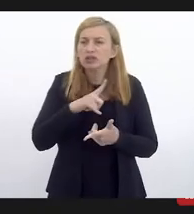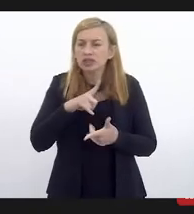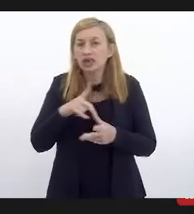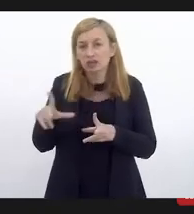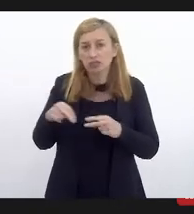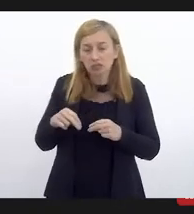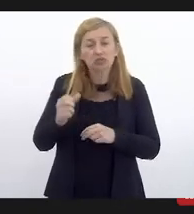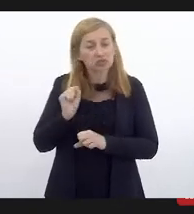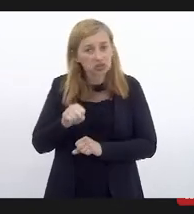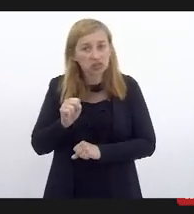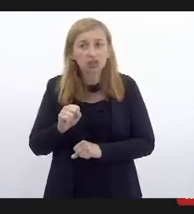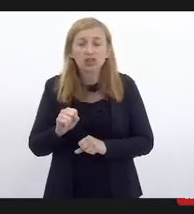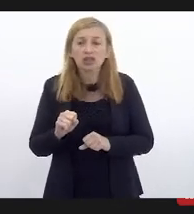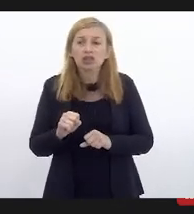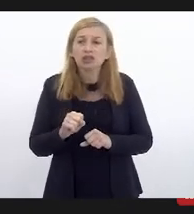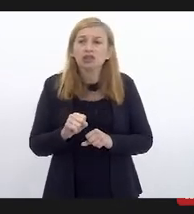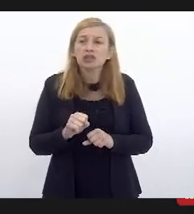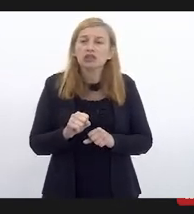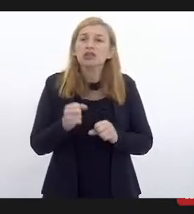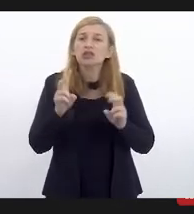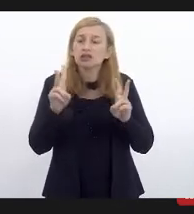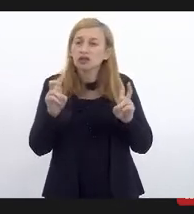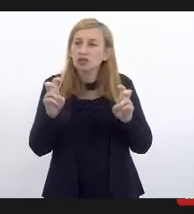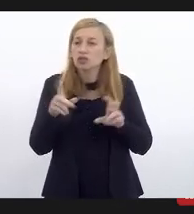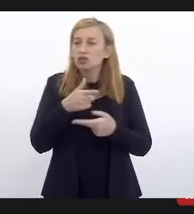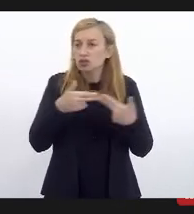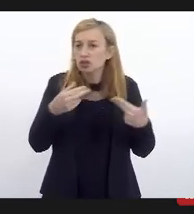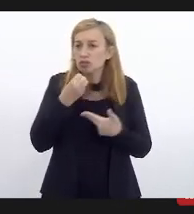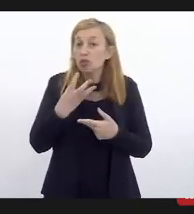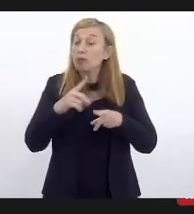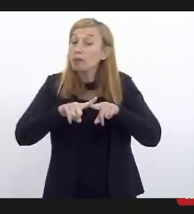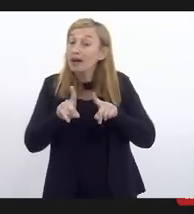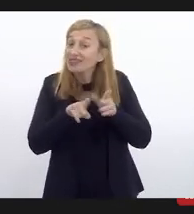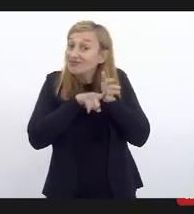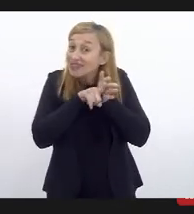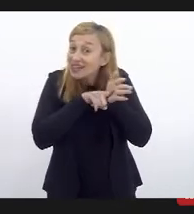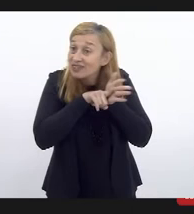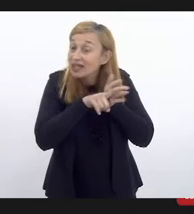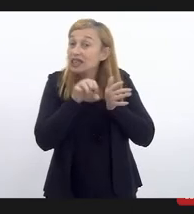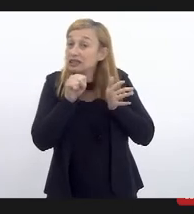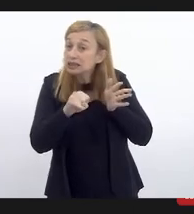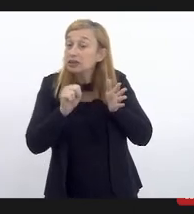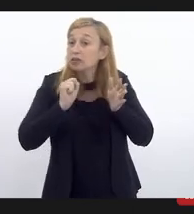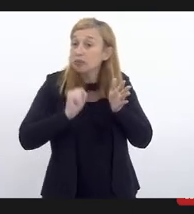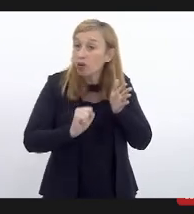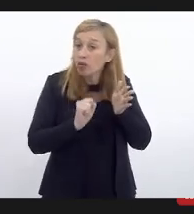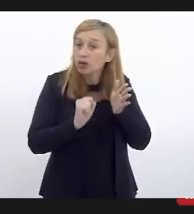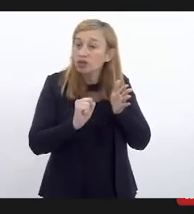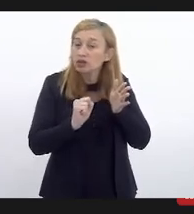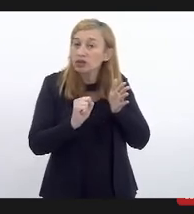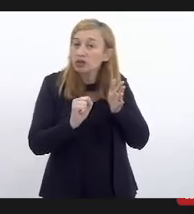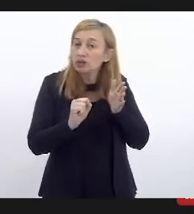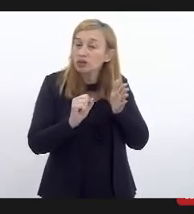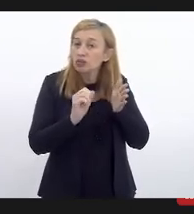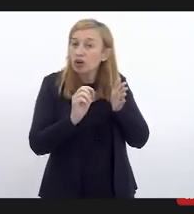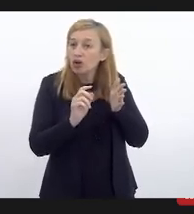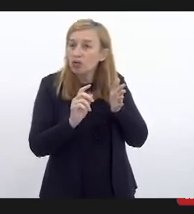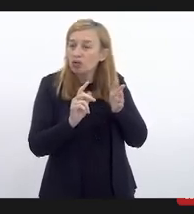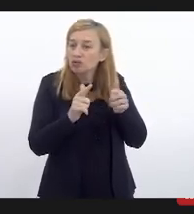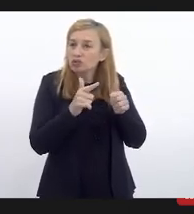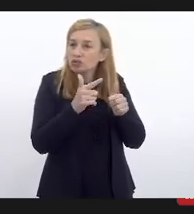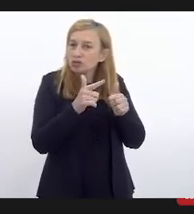mérito, muitas questões positivas, mas de verificar se isso pode trazer até algumas implicações